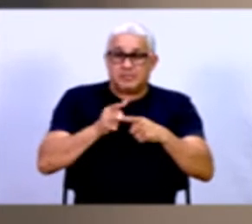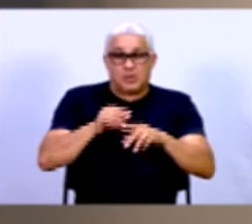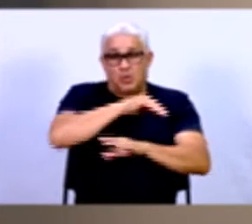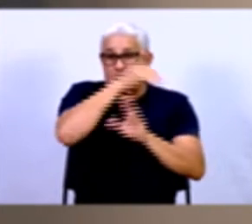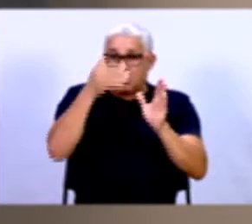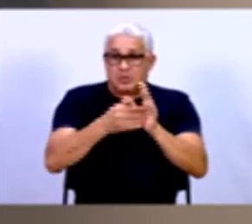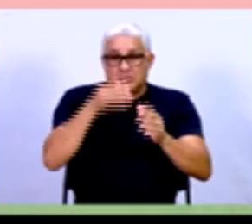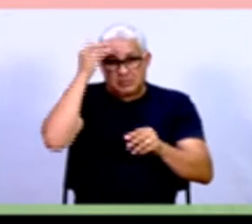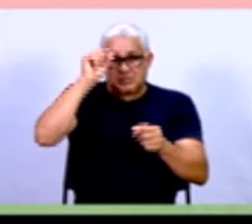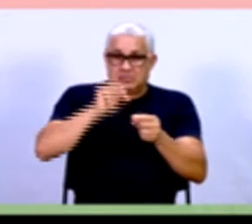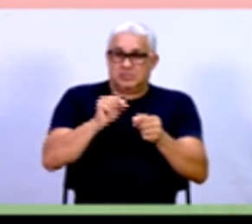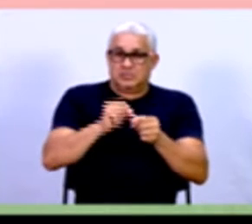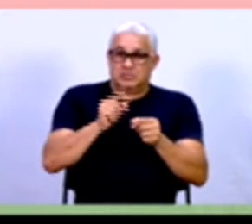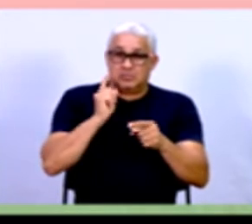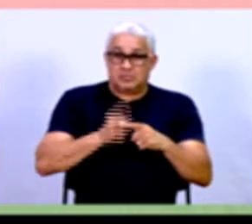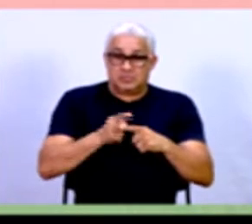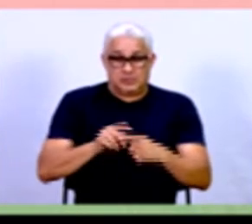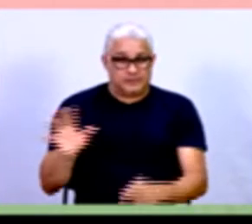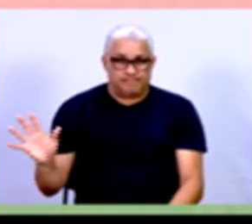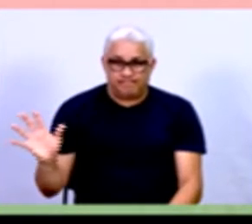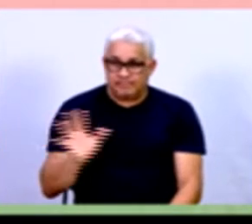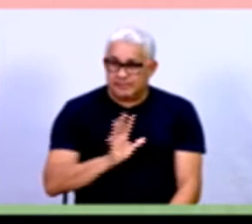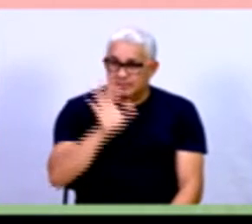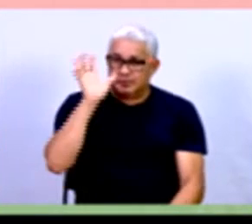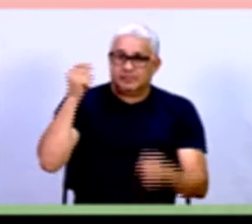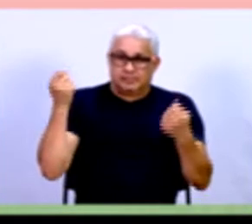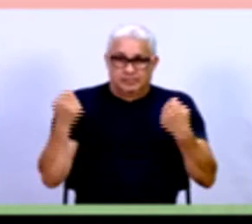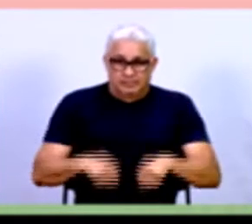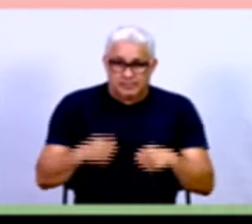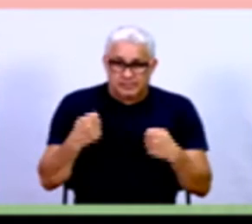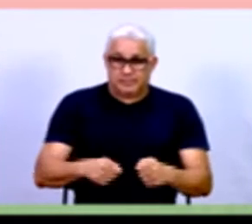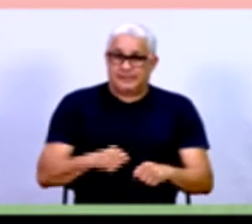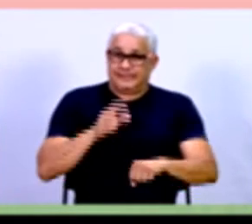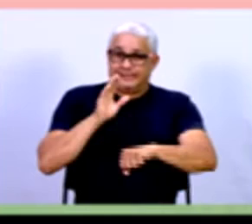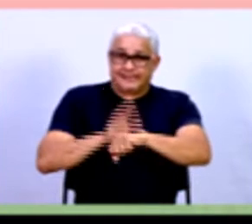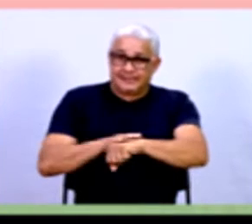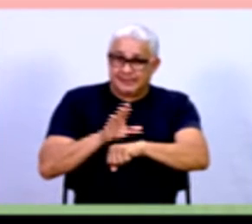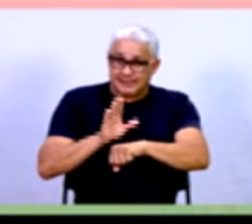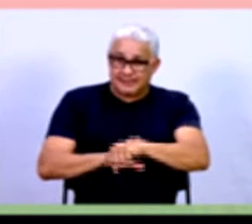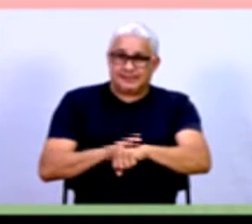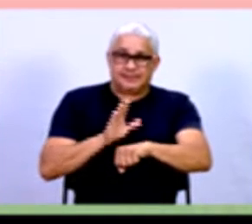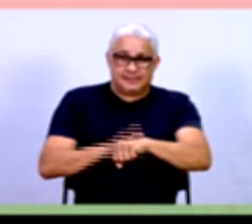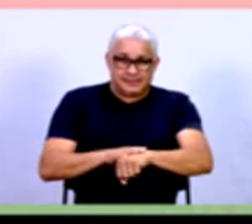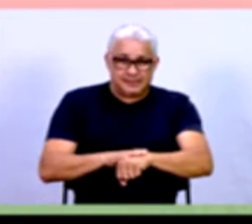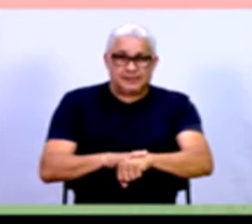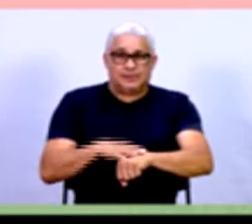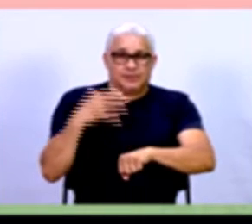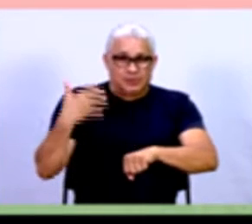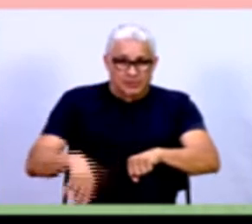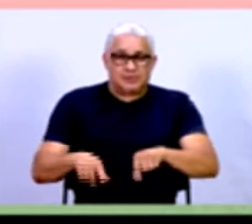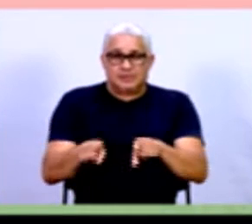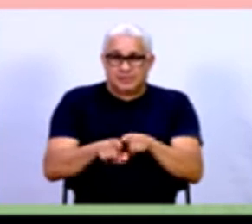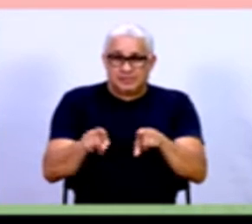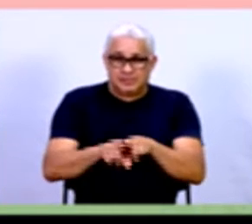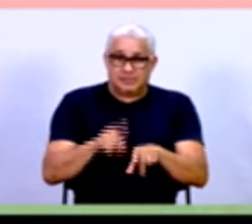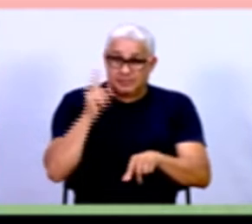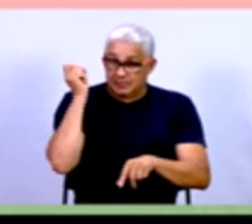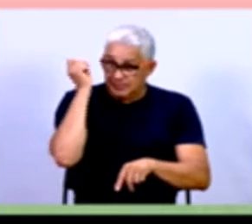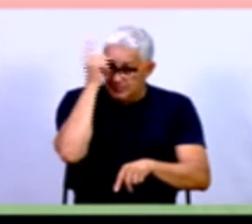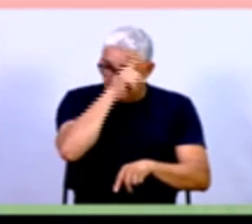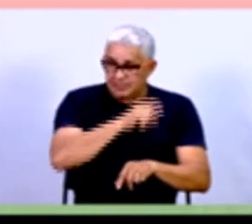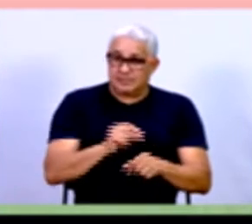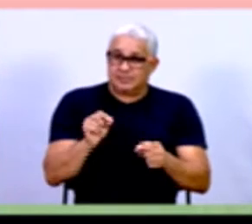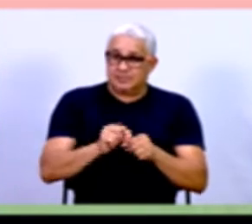aqui. Ela é muito cara, ela necessita de muito tempo e ela é muito mais difícil de realizar. Então, vai